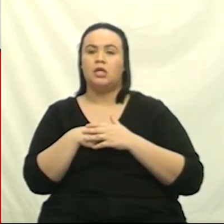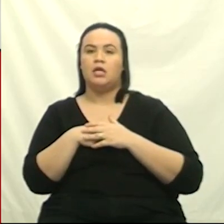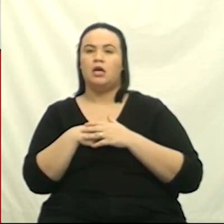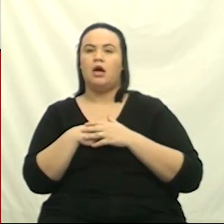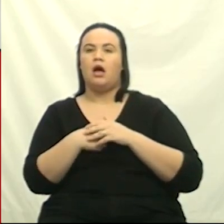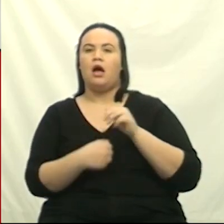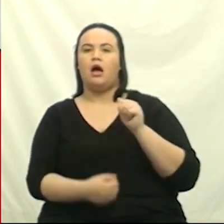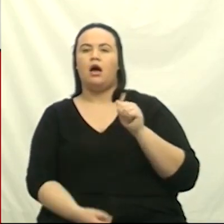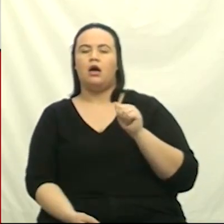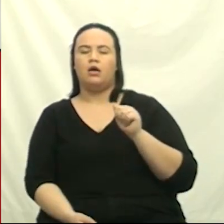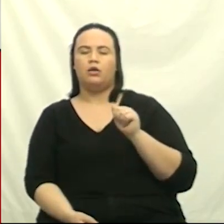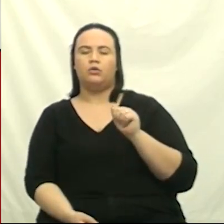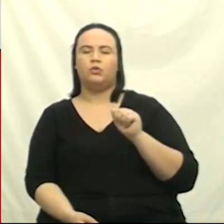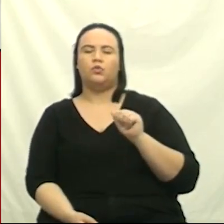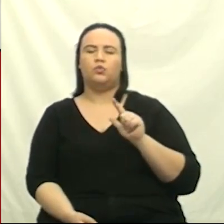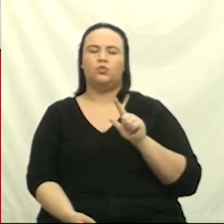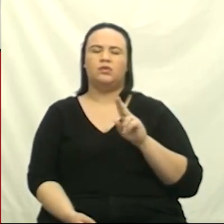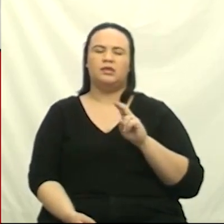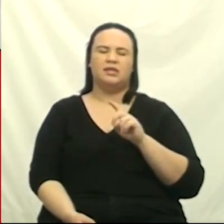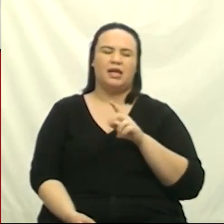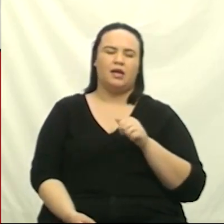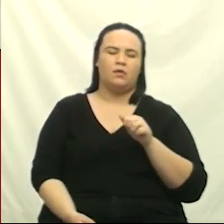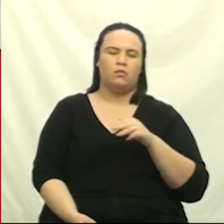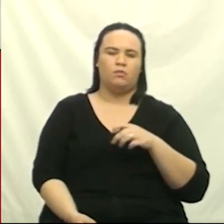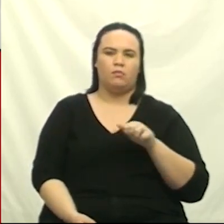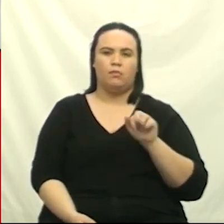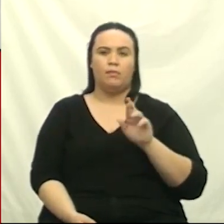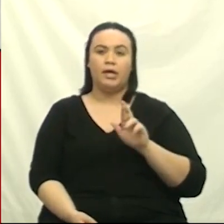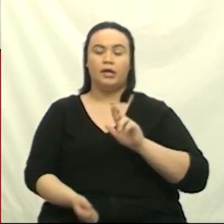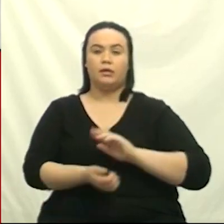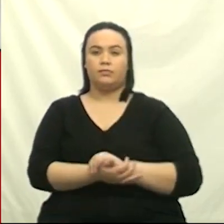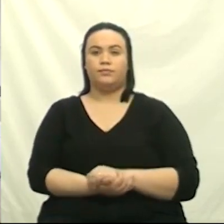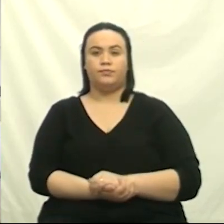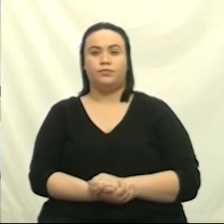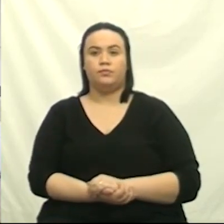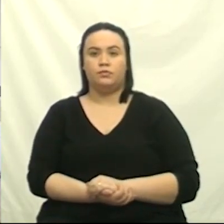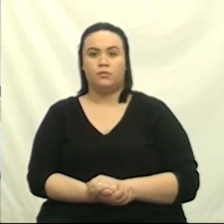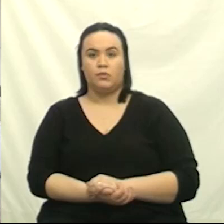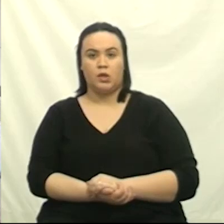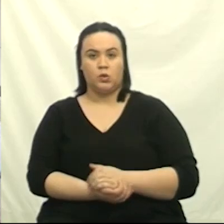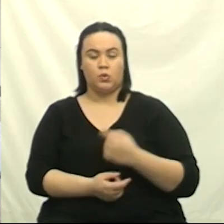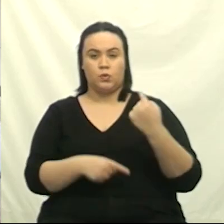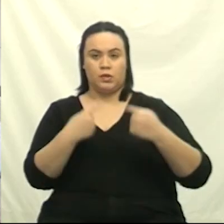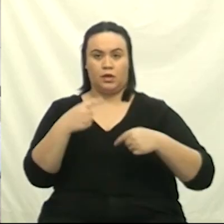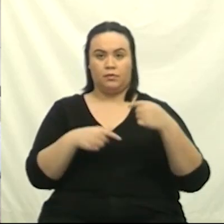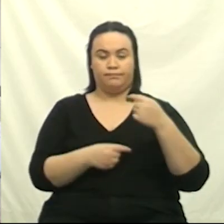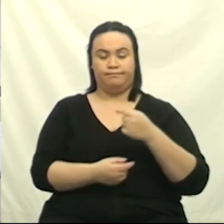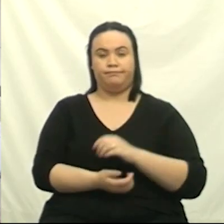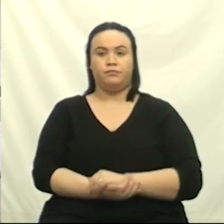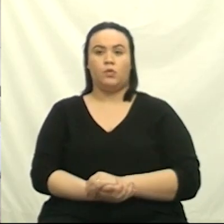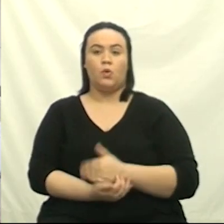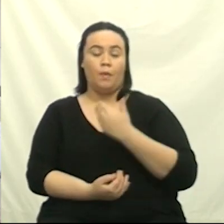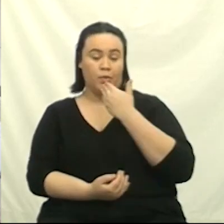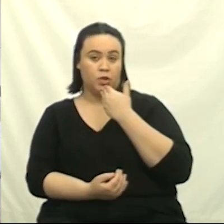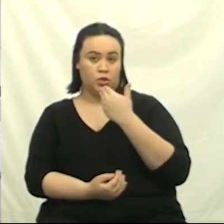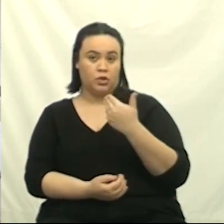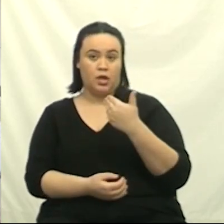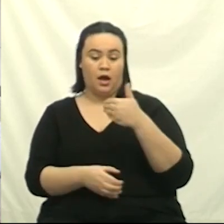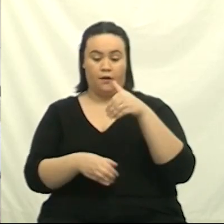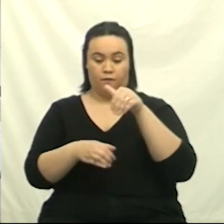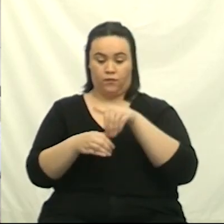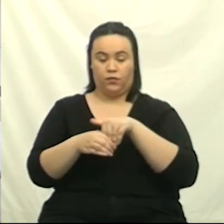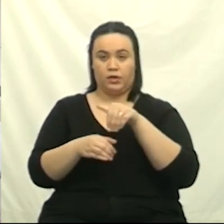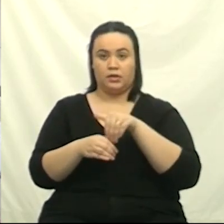prevenção e tratamento da doença requerimento está em discussão não havendo quem queira discutir o